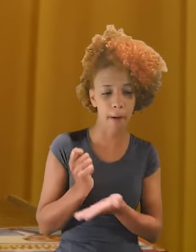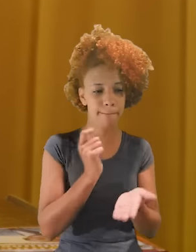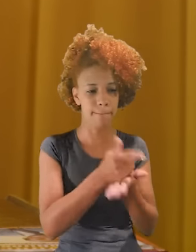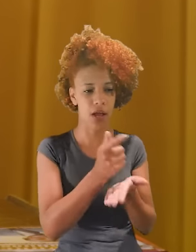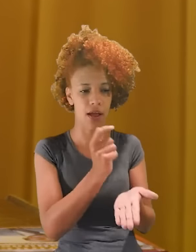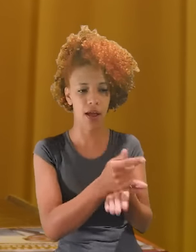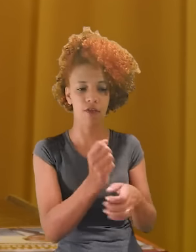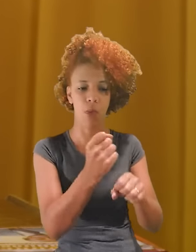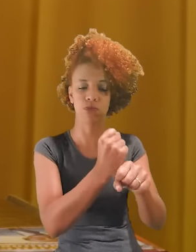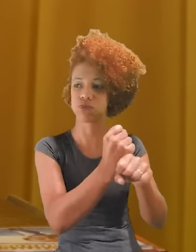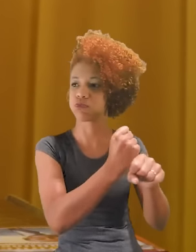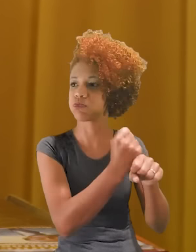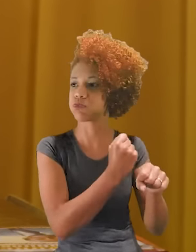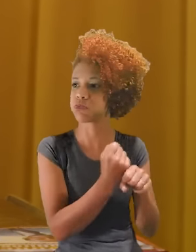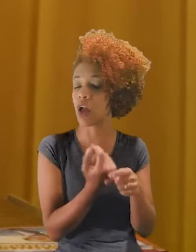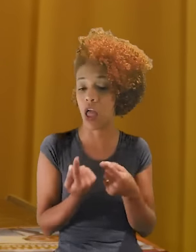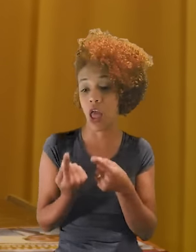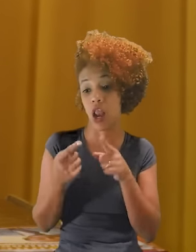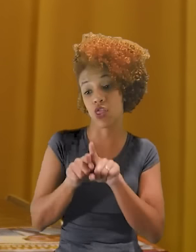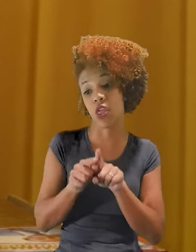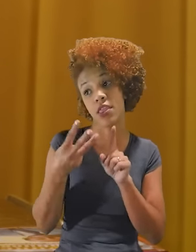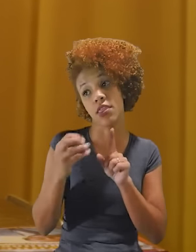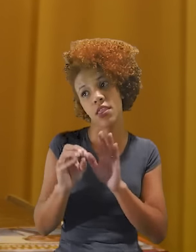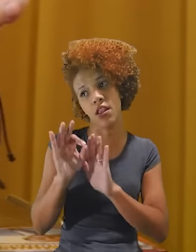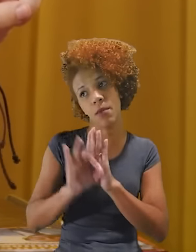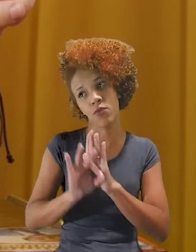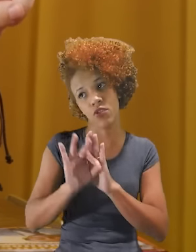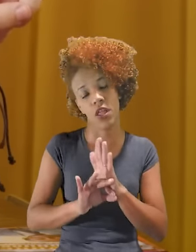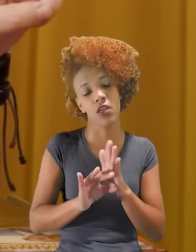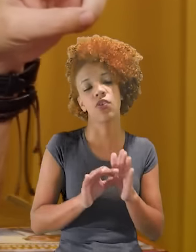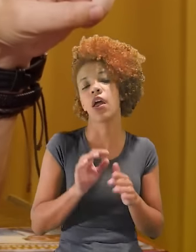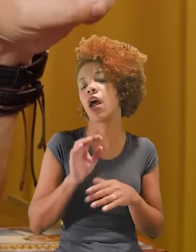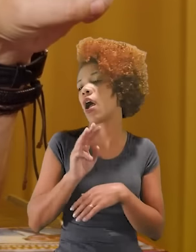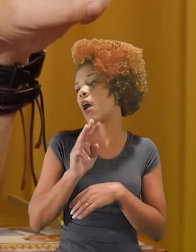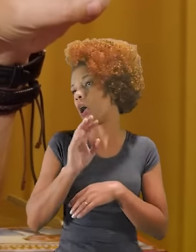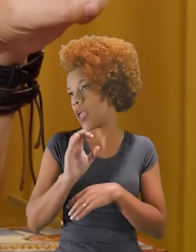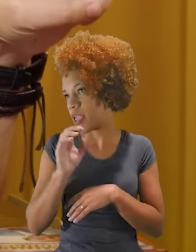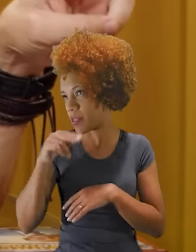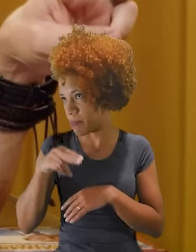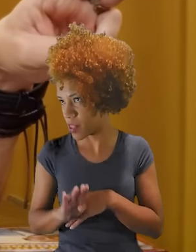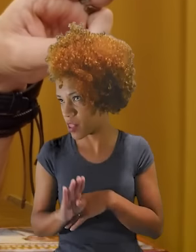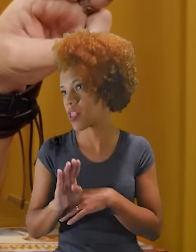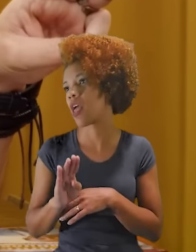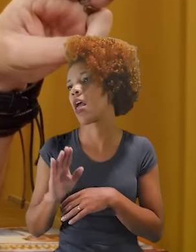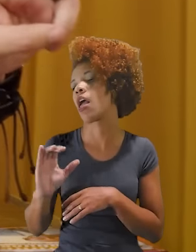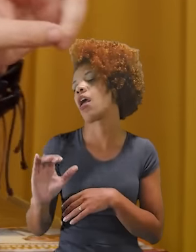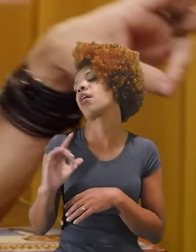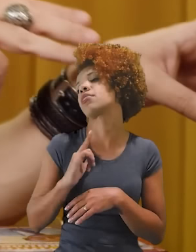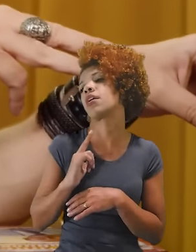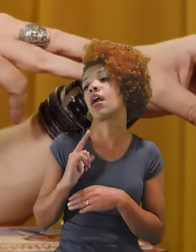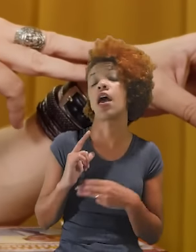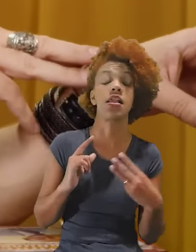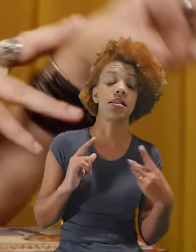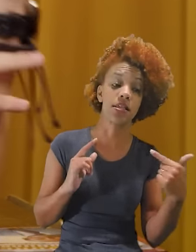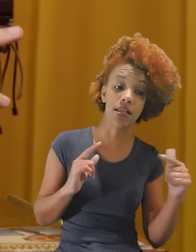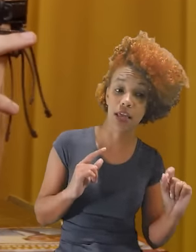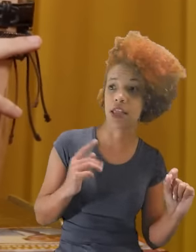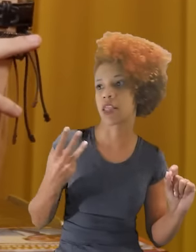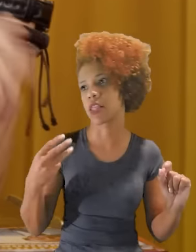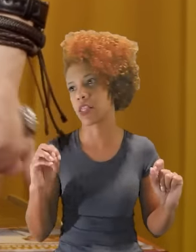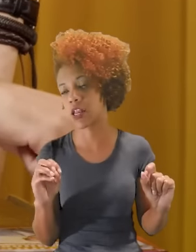caras bancavam o parque. Então os caras eram sócios em 30% do parque, a ABC era sócia, 70% dos irmãos, 30% da ABC